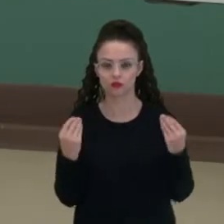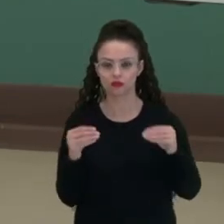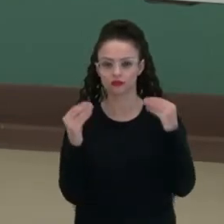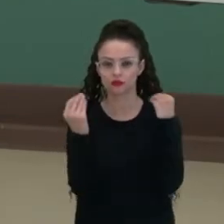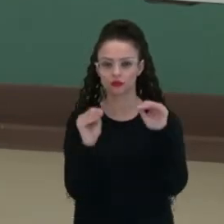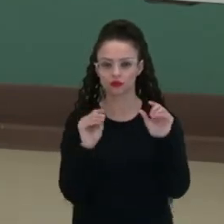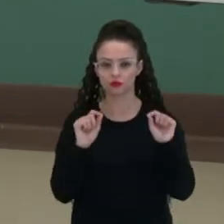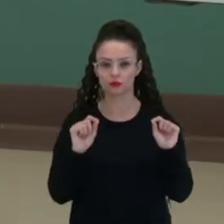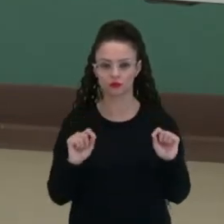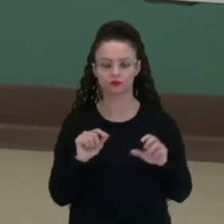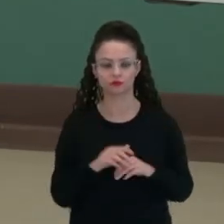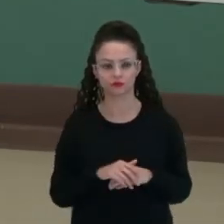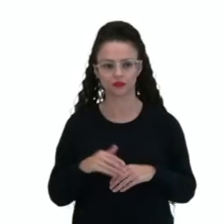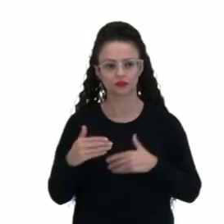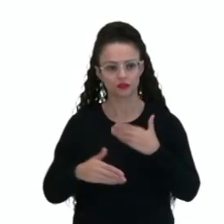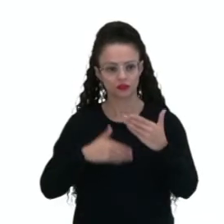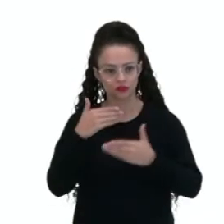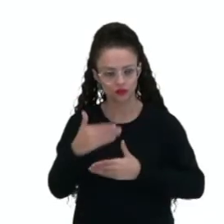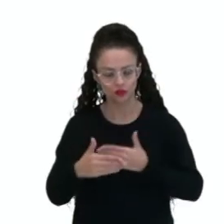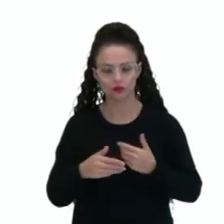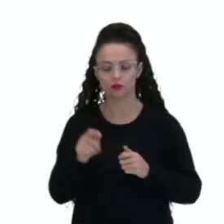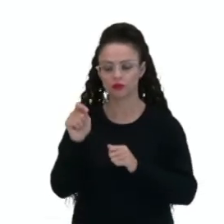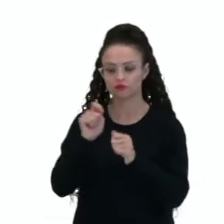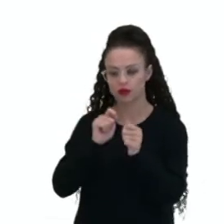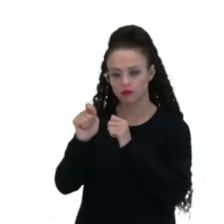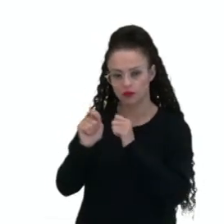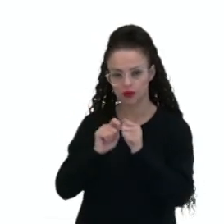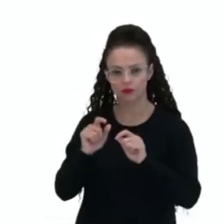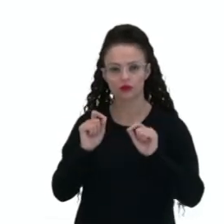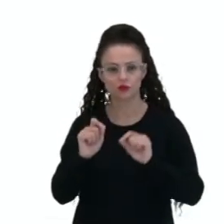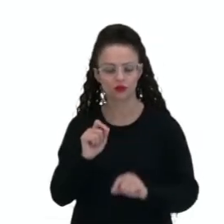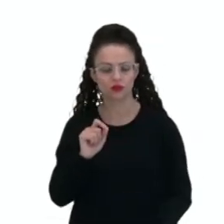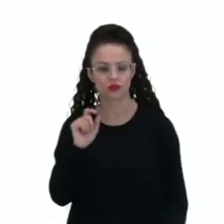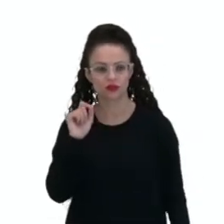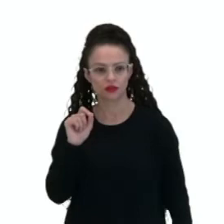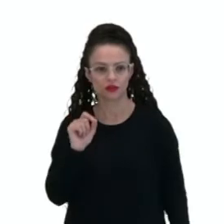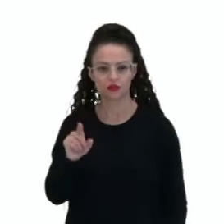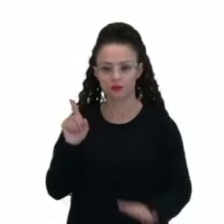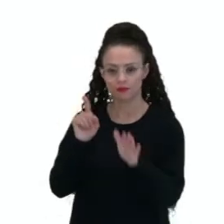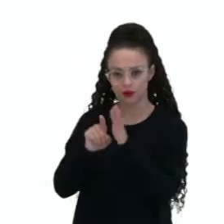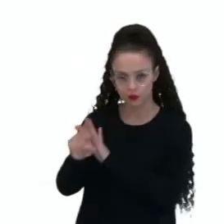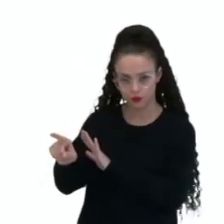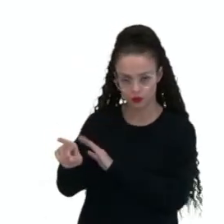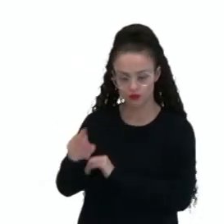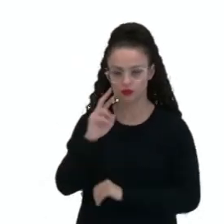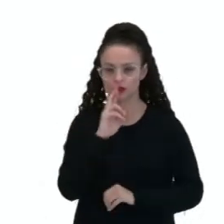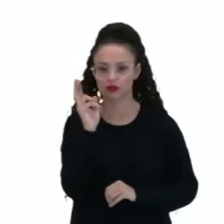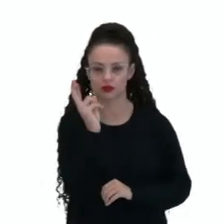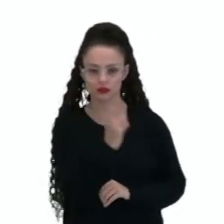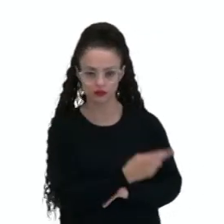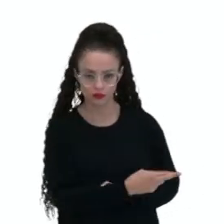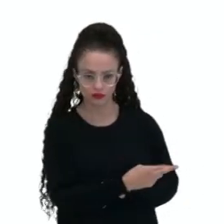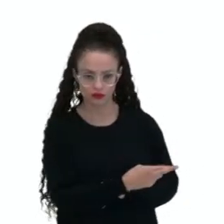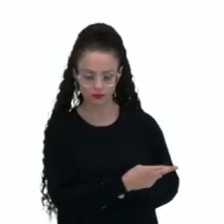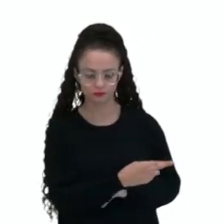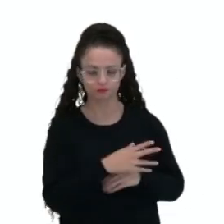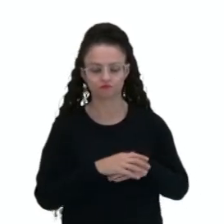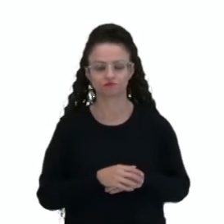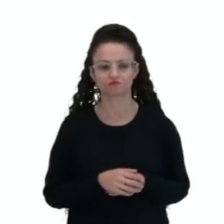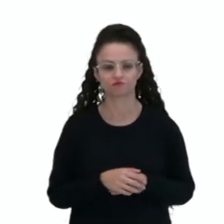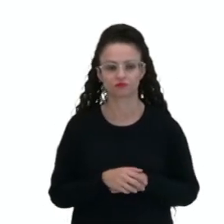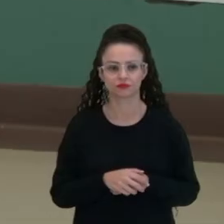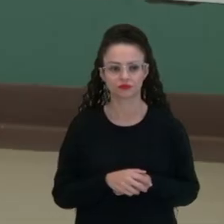colocar? O desenrolar da entrevista bem marcado, dizendo que é a pergunta do entrevistador e a fala do